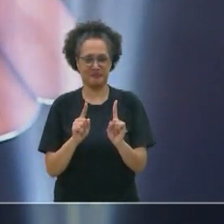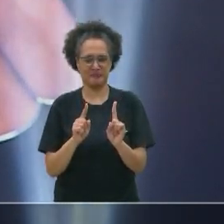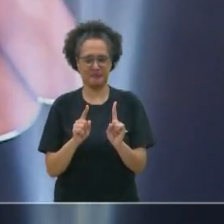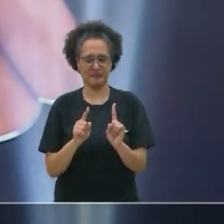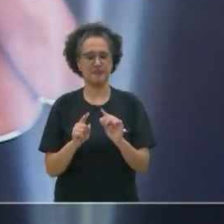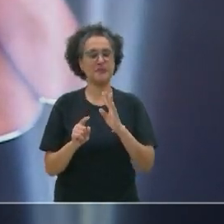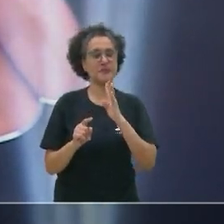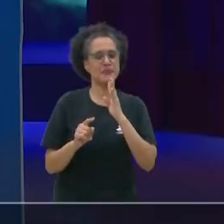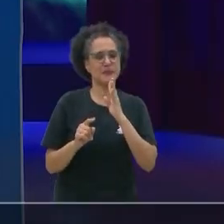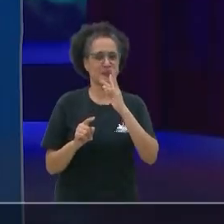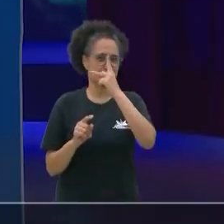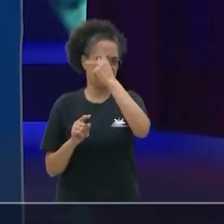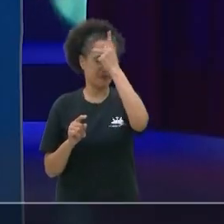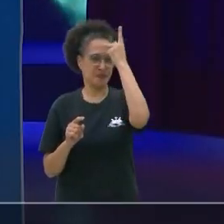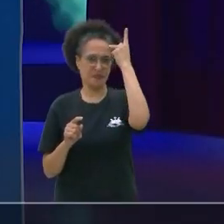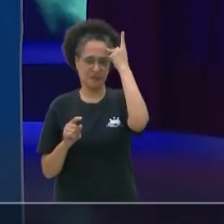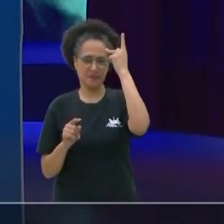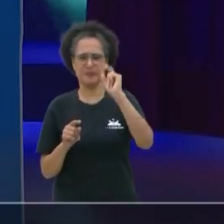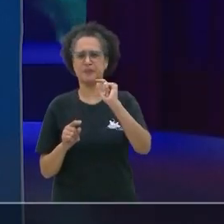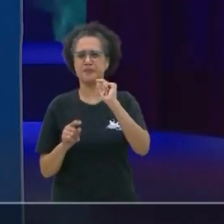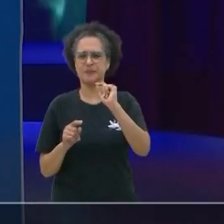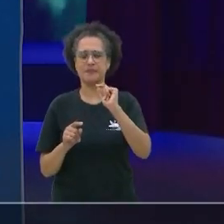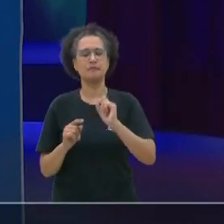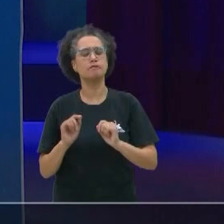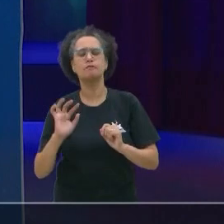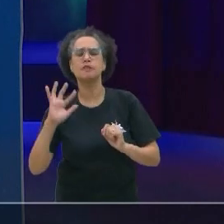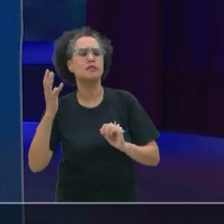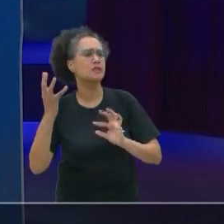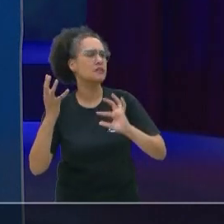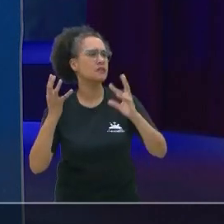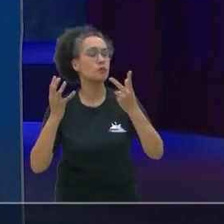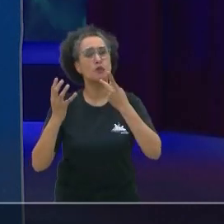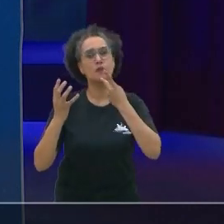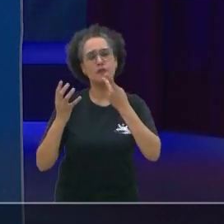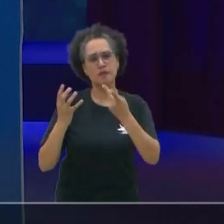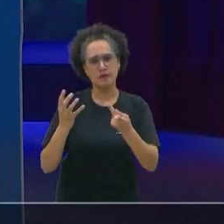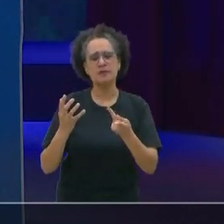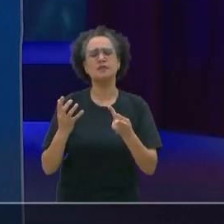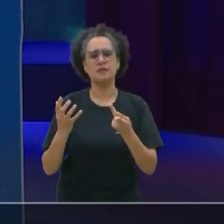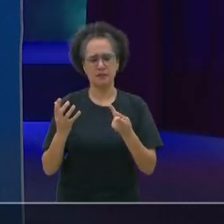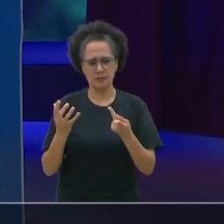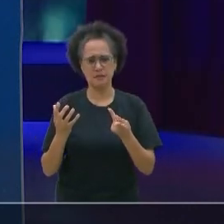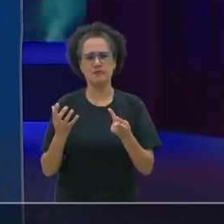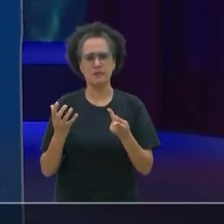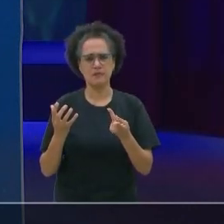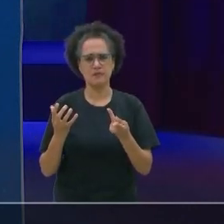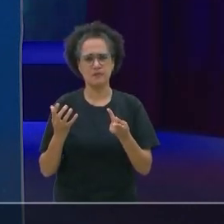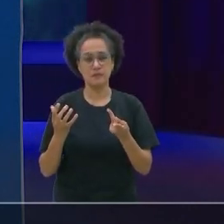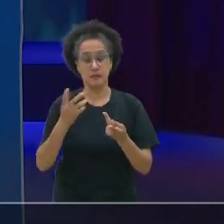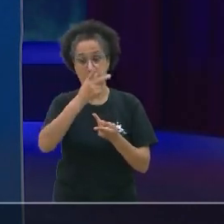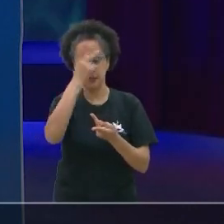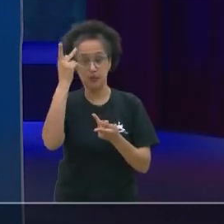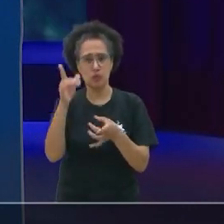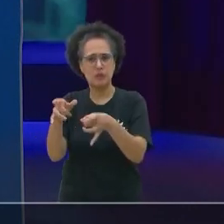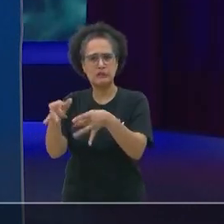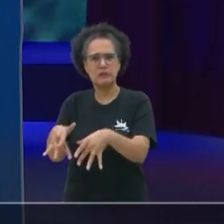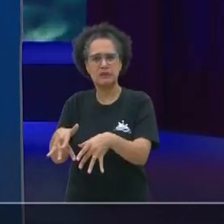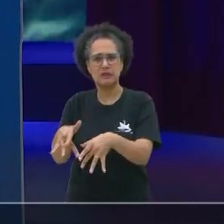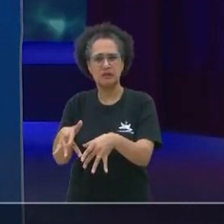Conheci pessoas que, de situações que eu falei agora, ela vai desistir, ela vai